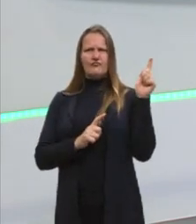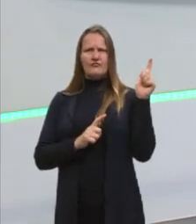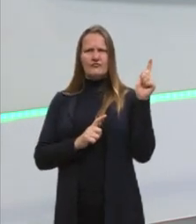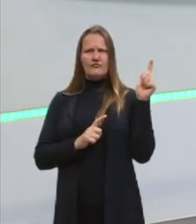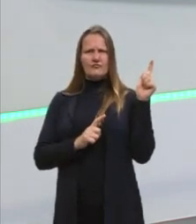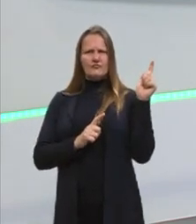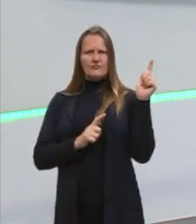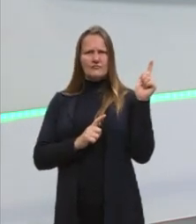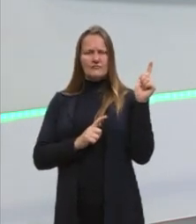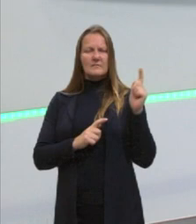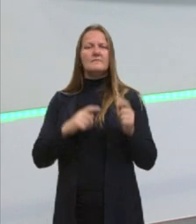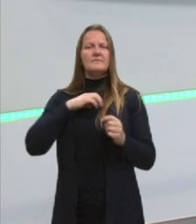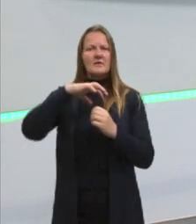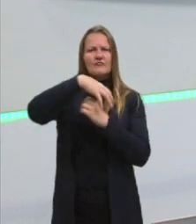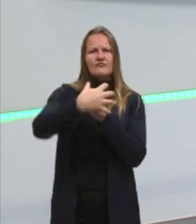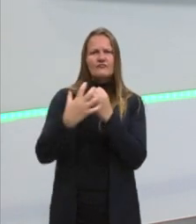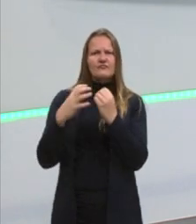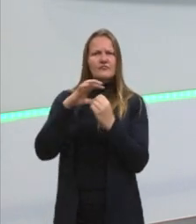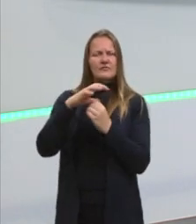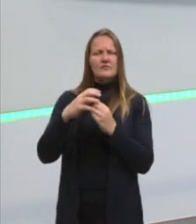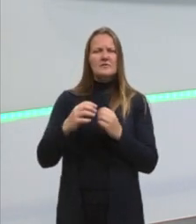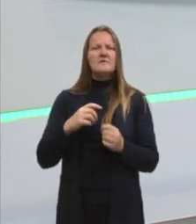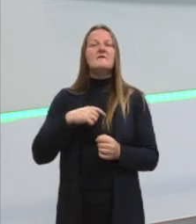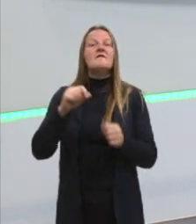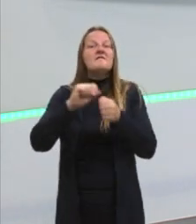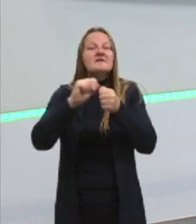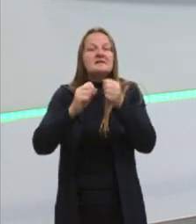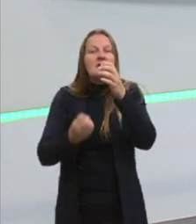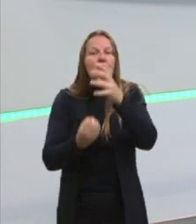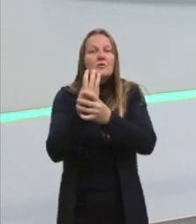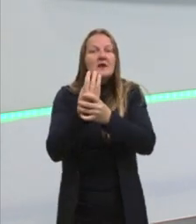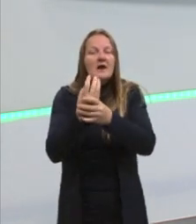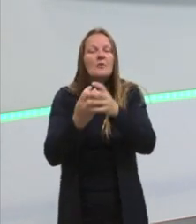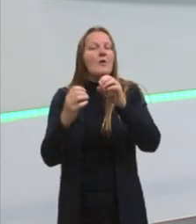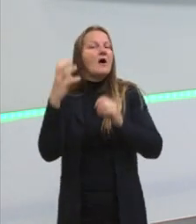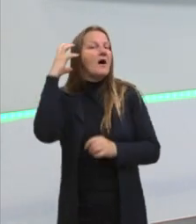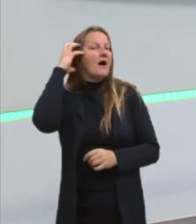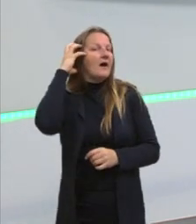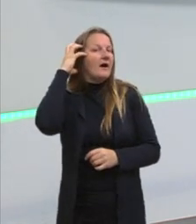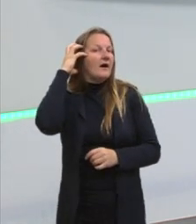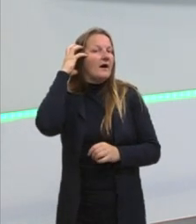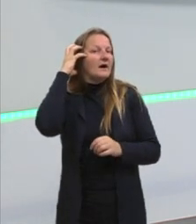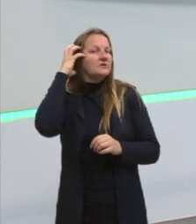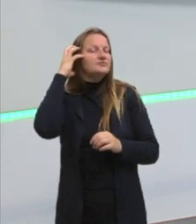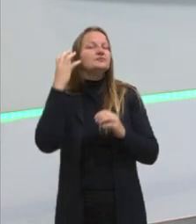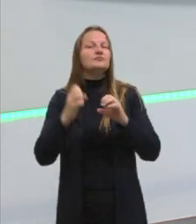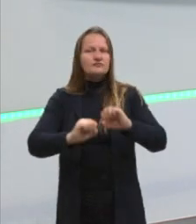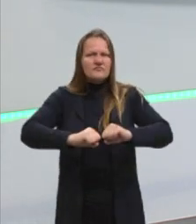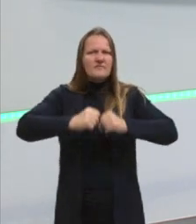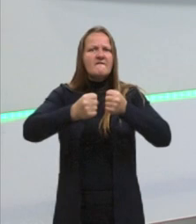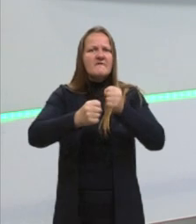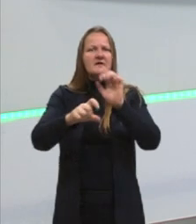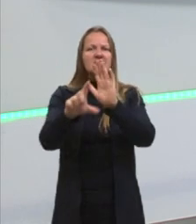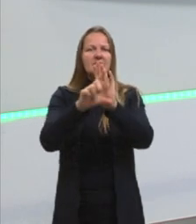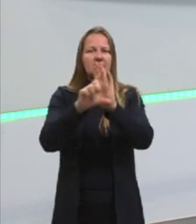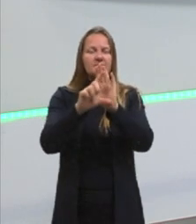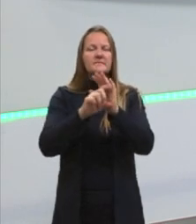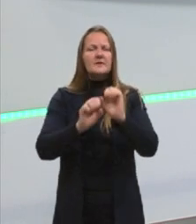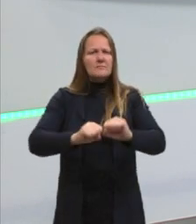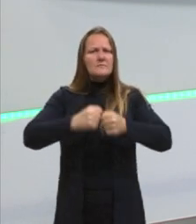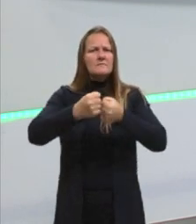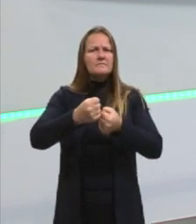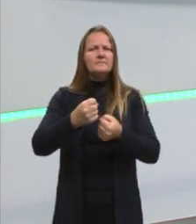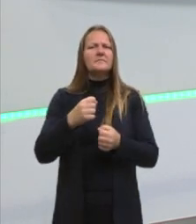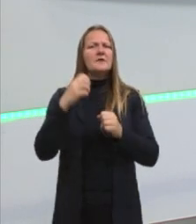metralhadora e daí eles fizeram rádio da legalidade para defender então o João Goulart e essa rádio foi transmitida